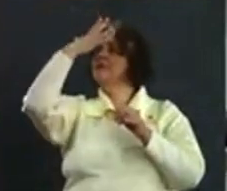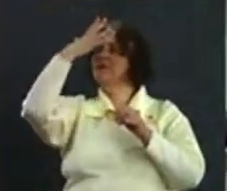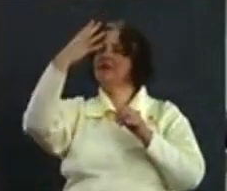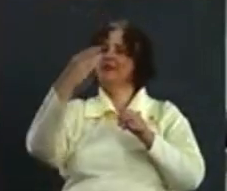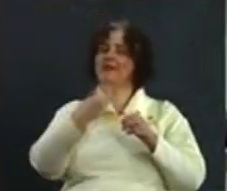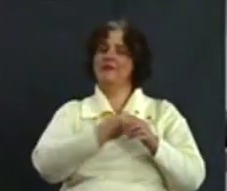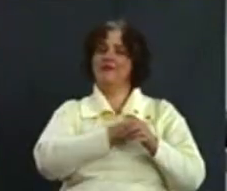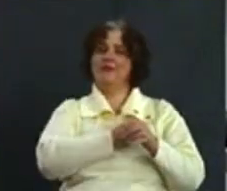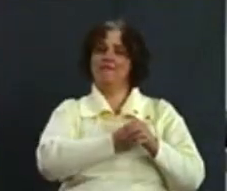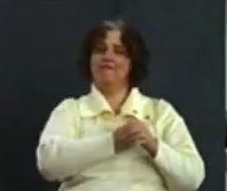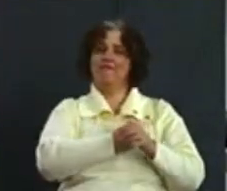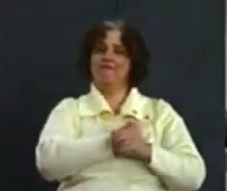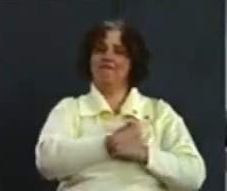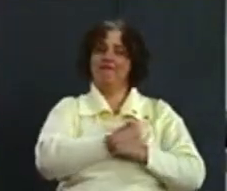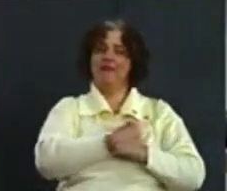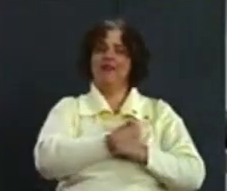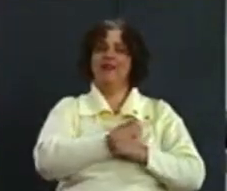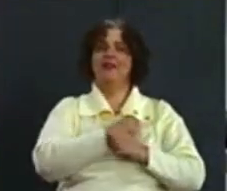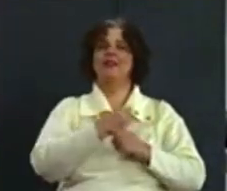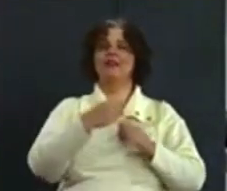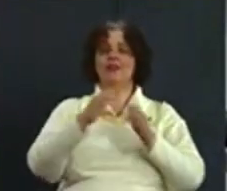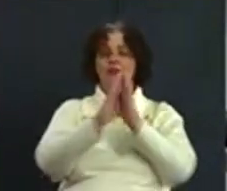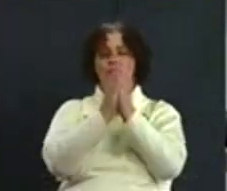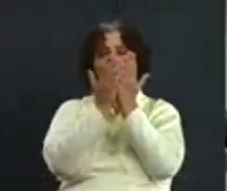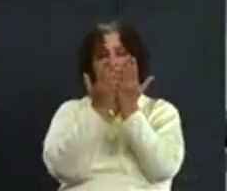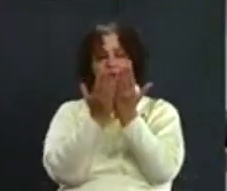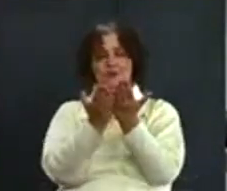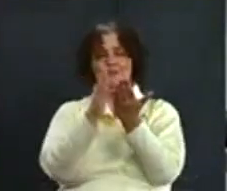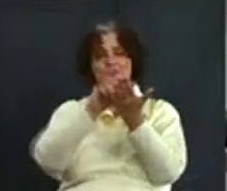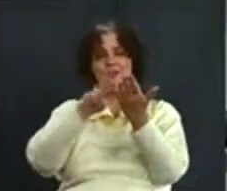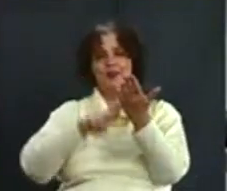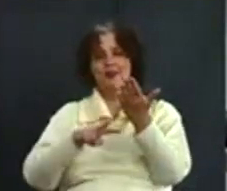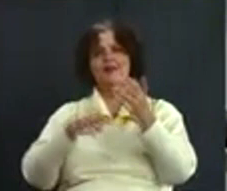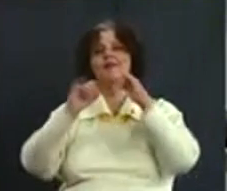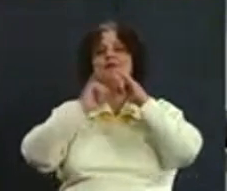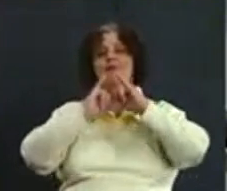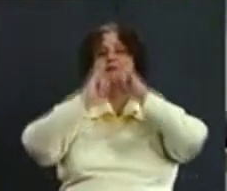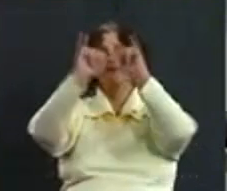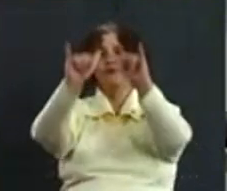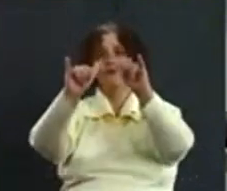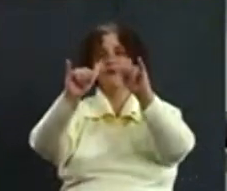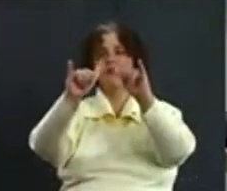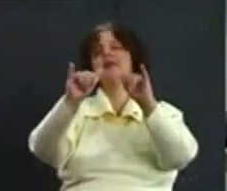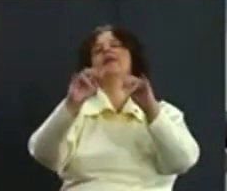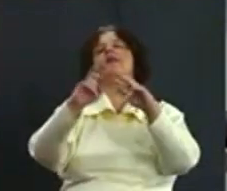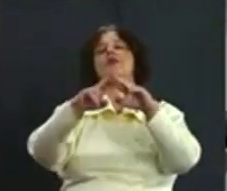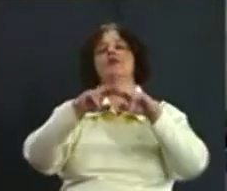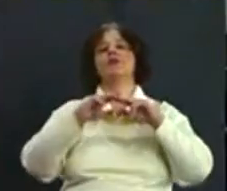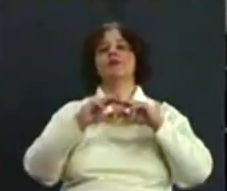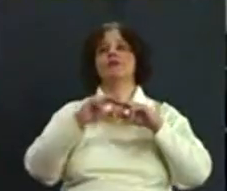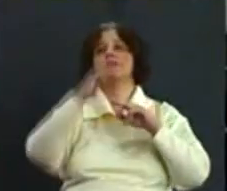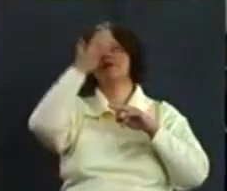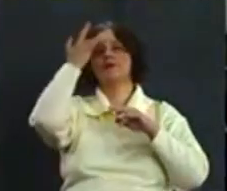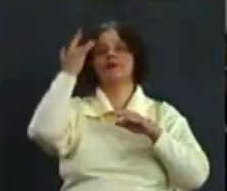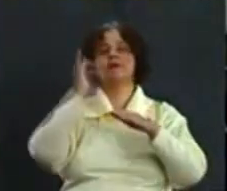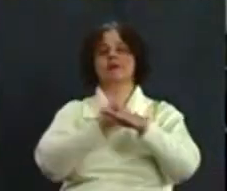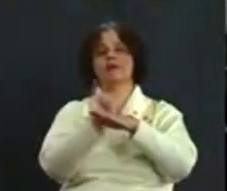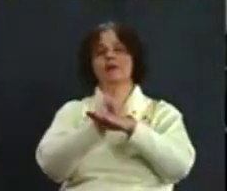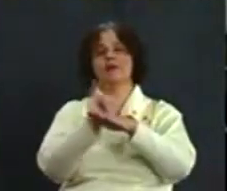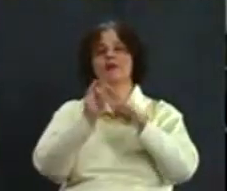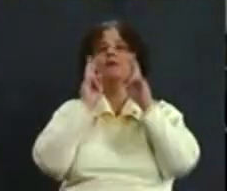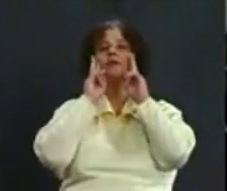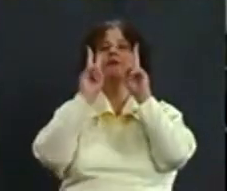da palavra, e eu também, e todos que estão nos acompanhando agora através da transmissão do culto, sejam